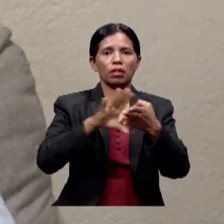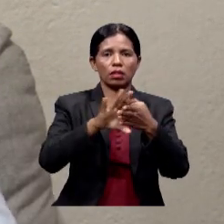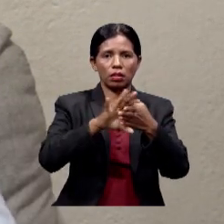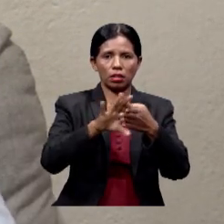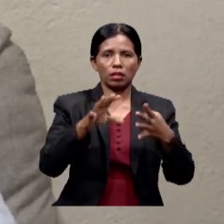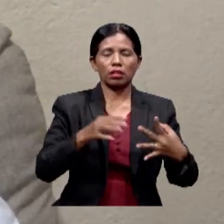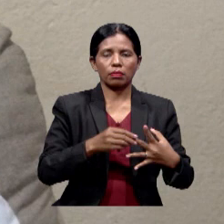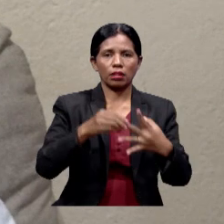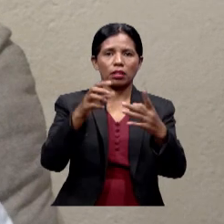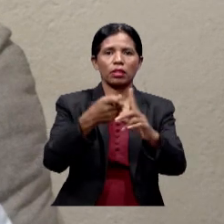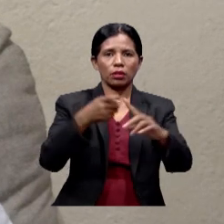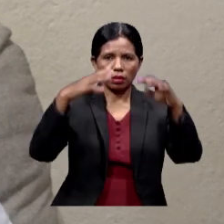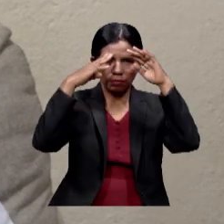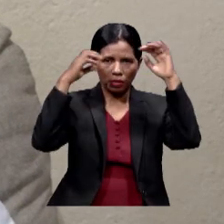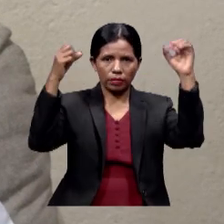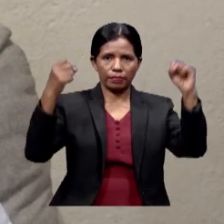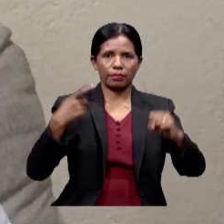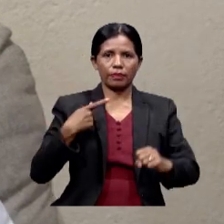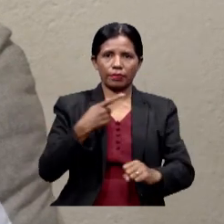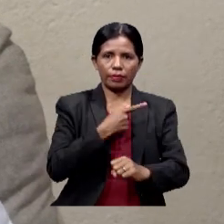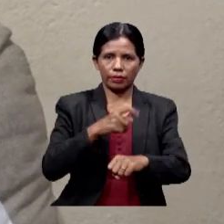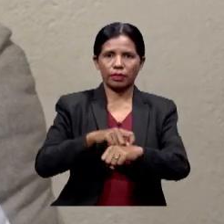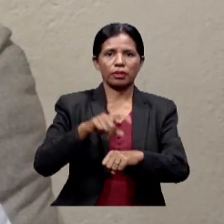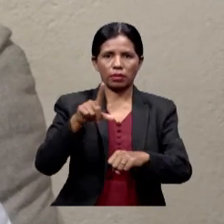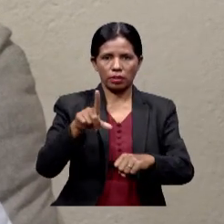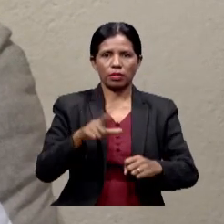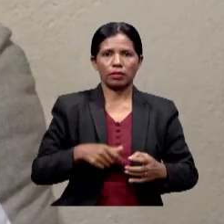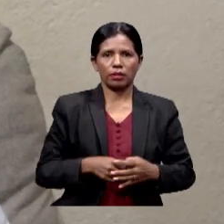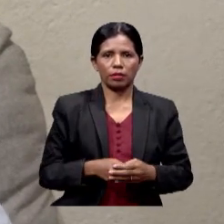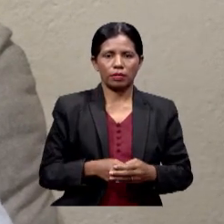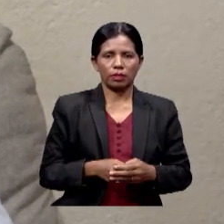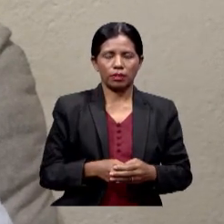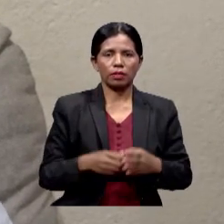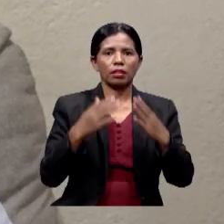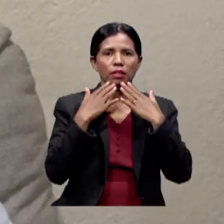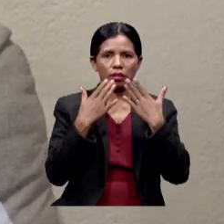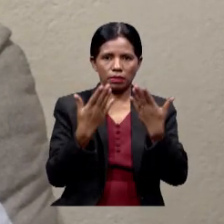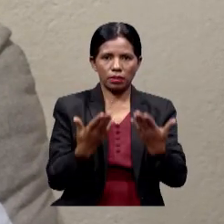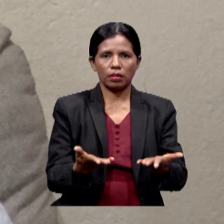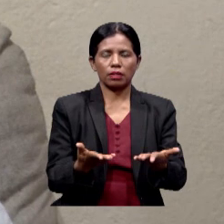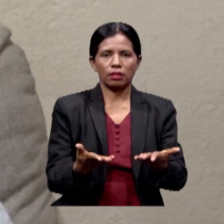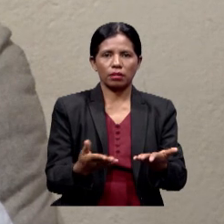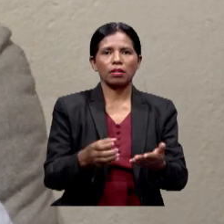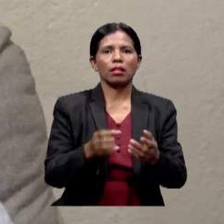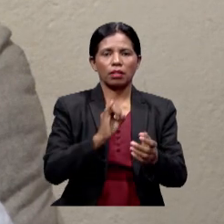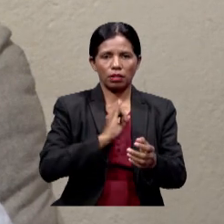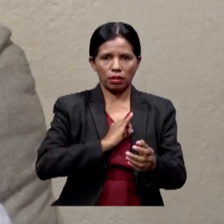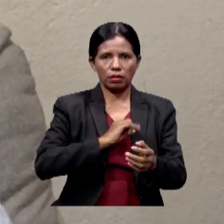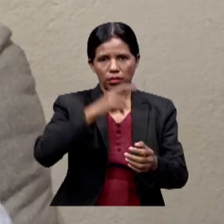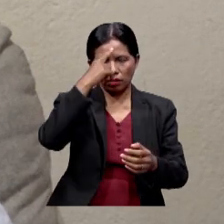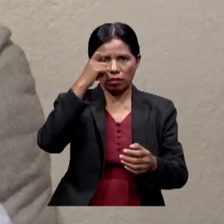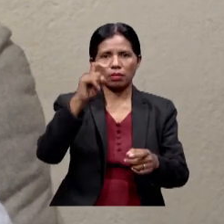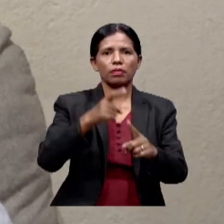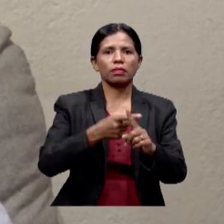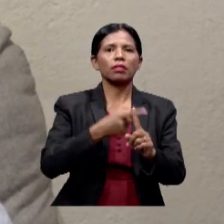mas o senhor presidente do Parlamento Nacional, Rodi agradece. Hau tamba fulang